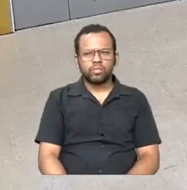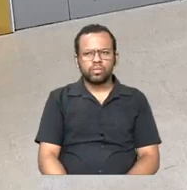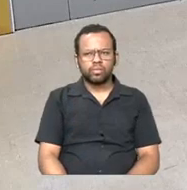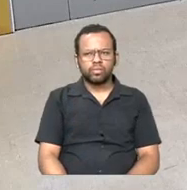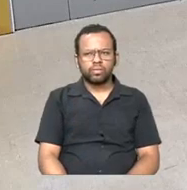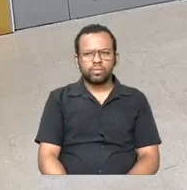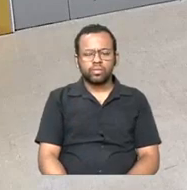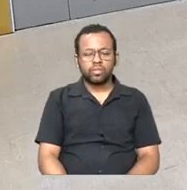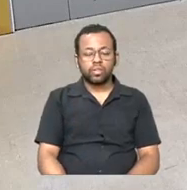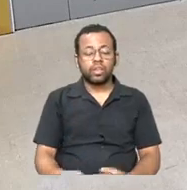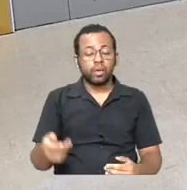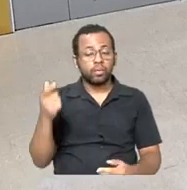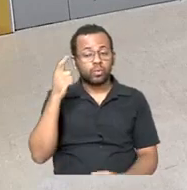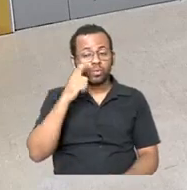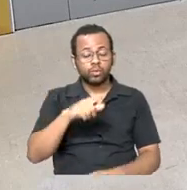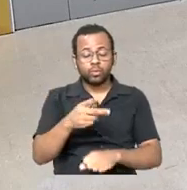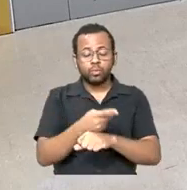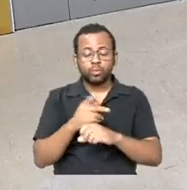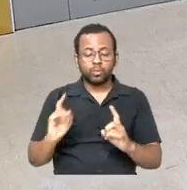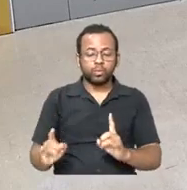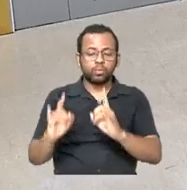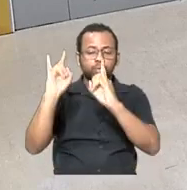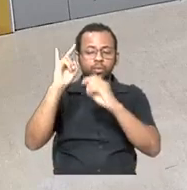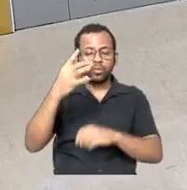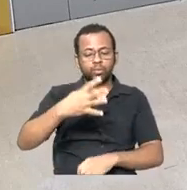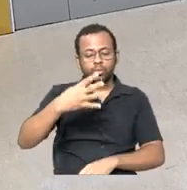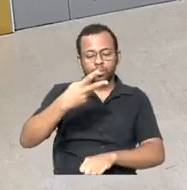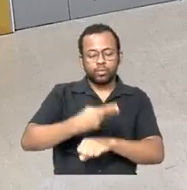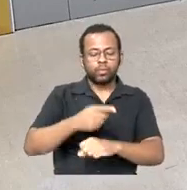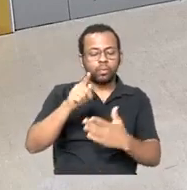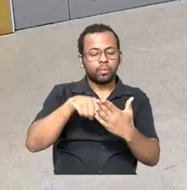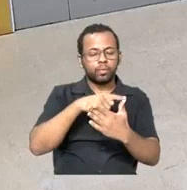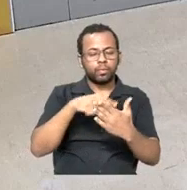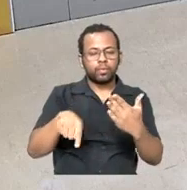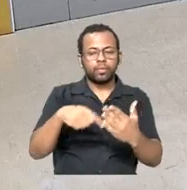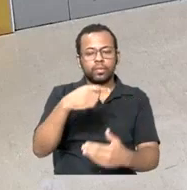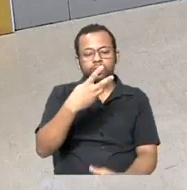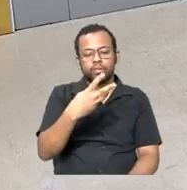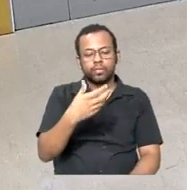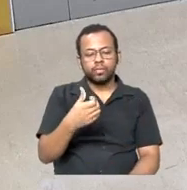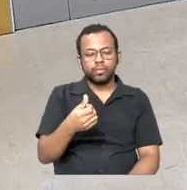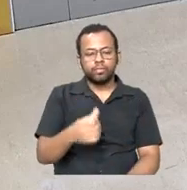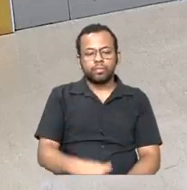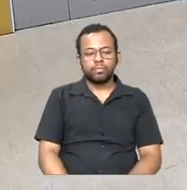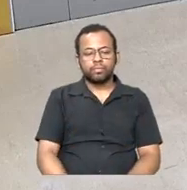vale um apartamento no quarto prêmio marque 36 36